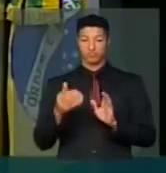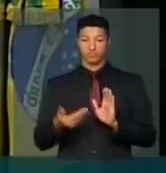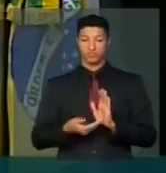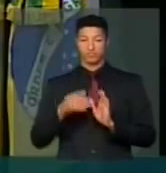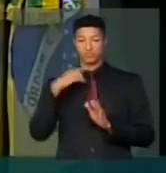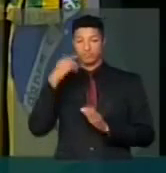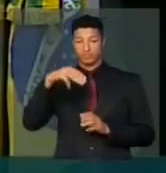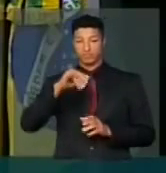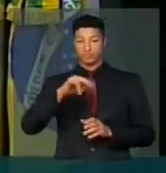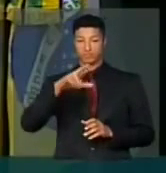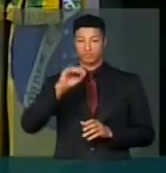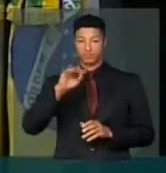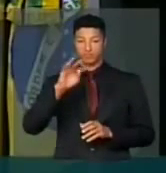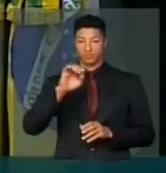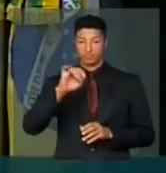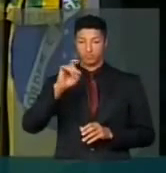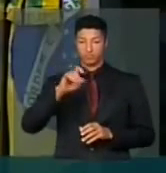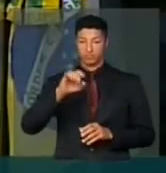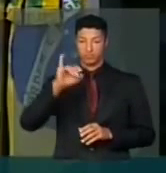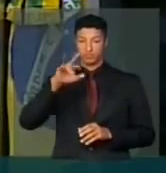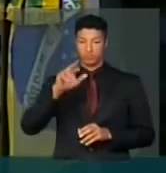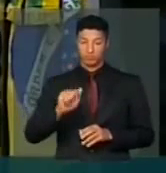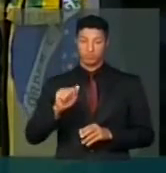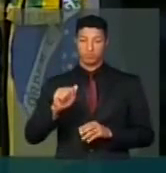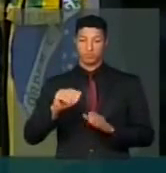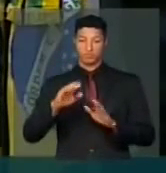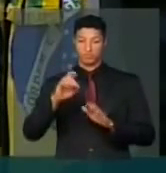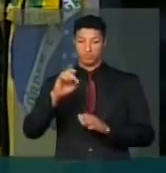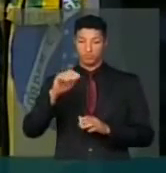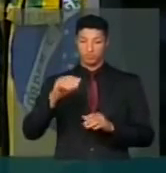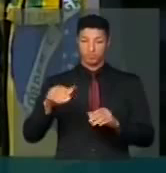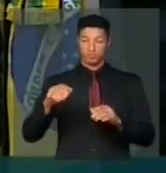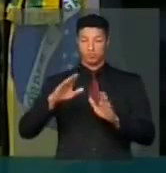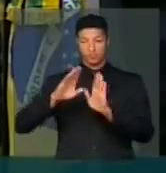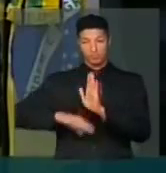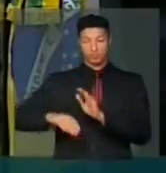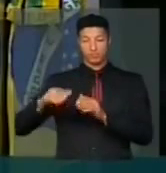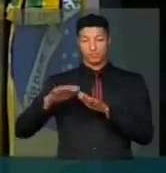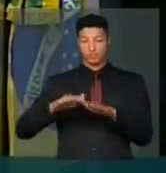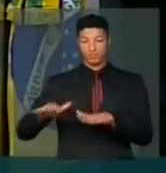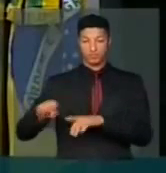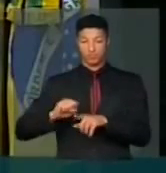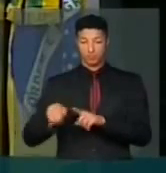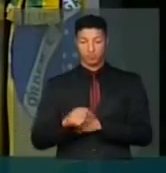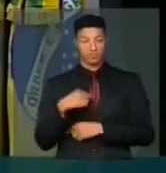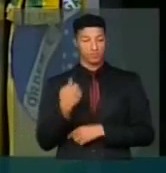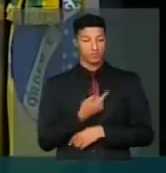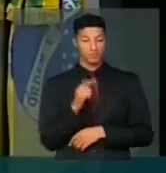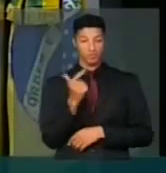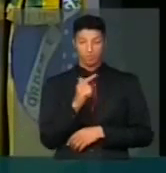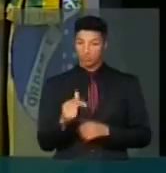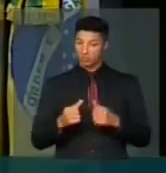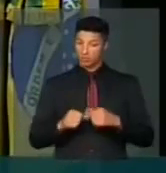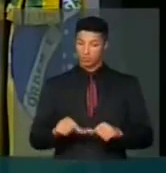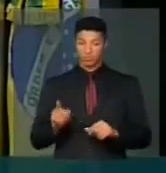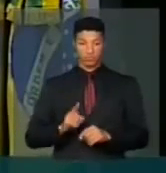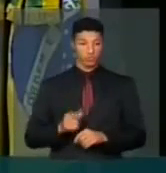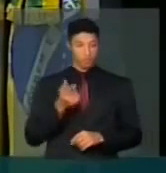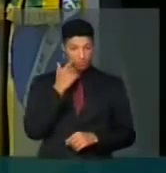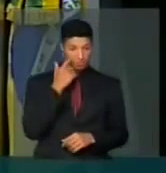deputado Miro Teixeira, que ali me ouve, de excepcionalizar os movimentos sociais. Nós não estamos, e veja